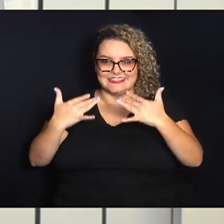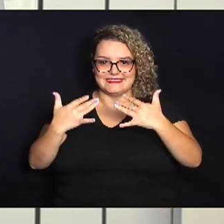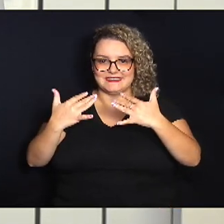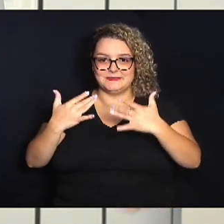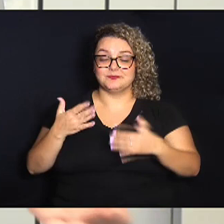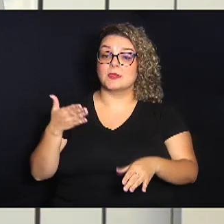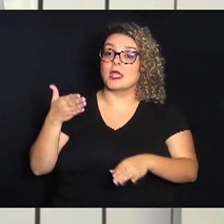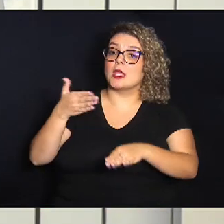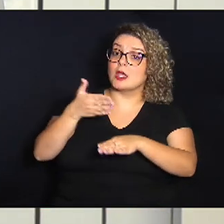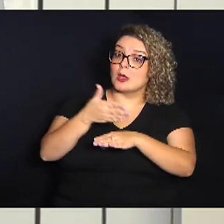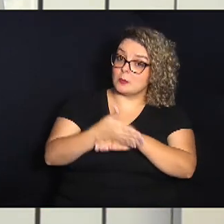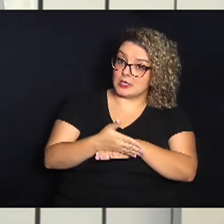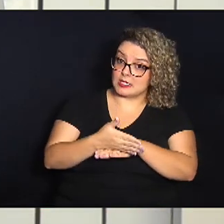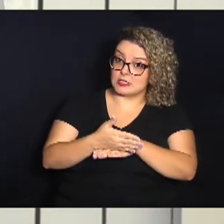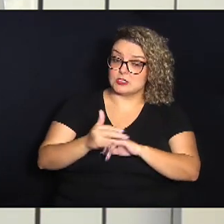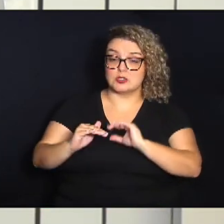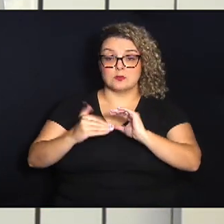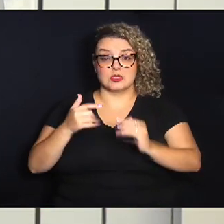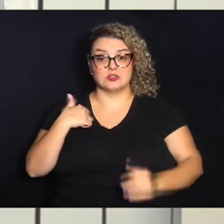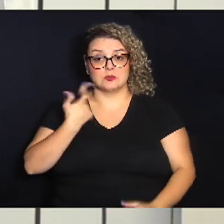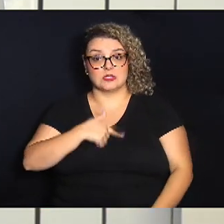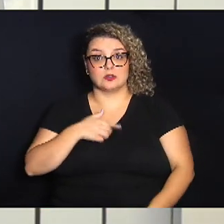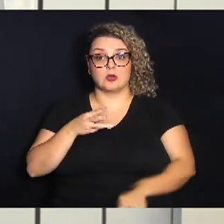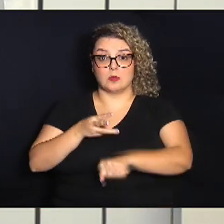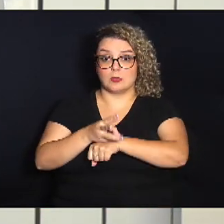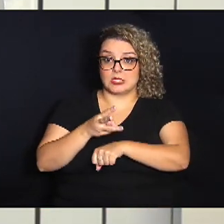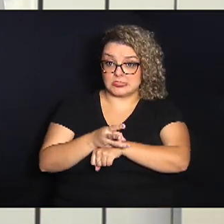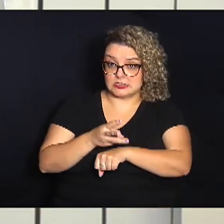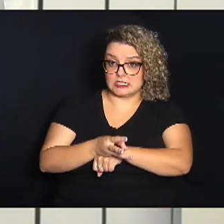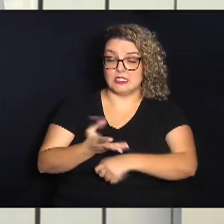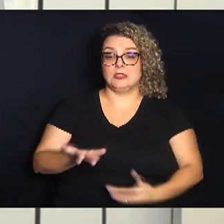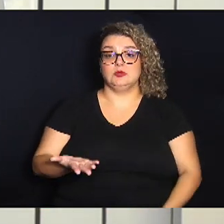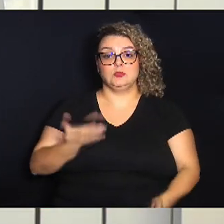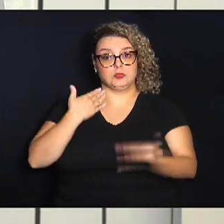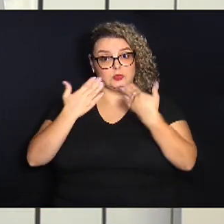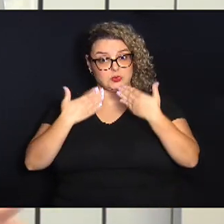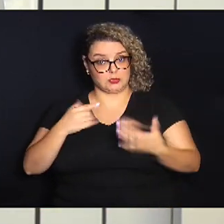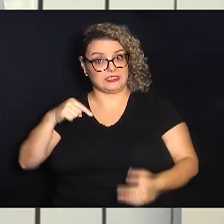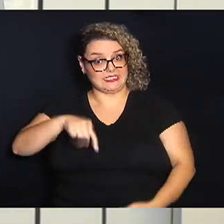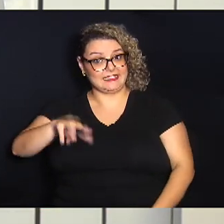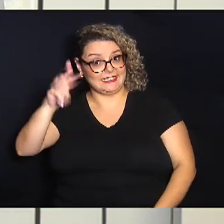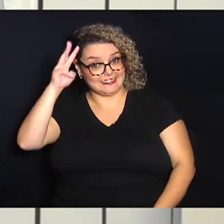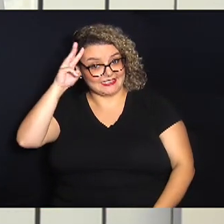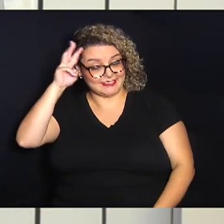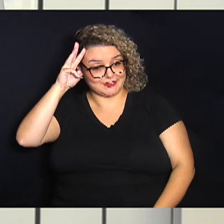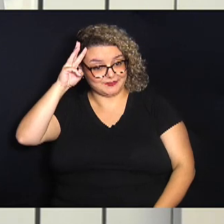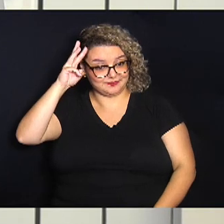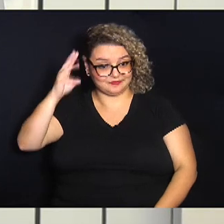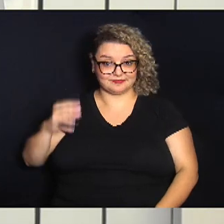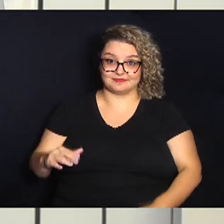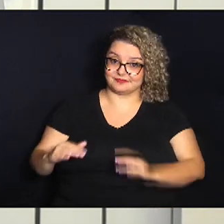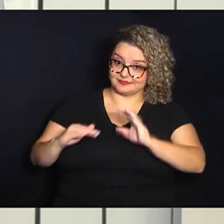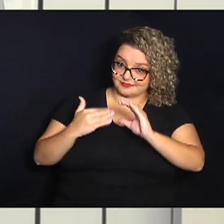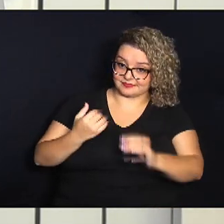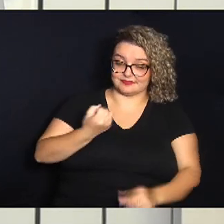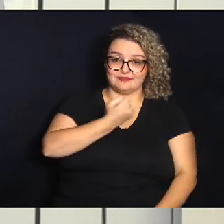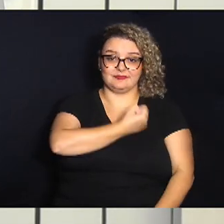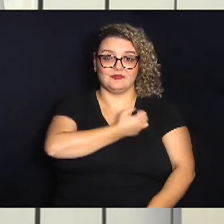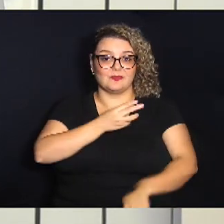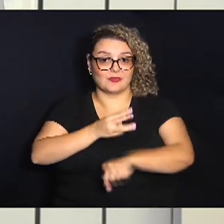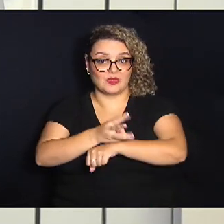e participe, envie a sua mensagem para a gente poder conversar nesta terça-feira. É só mandar pelo número do